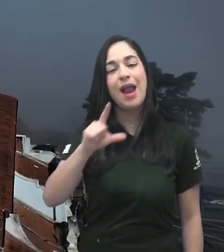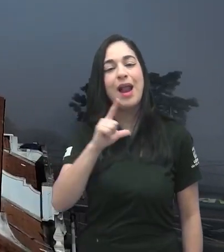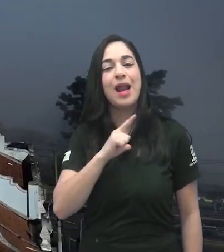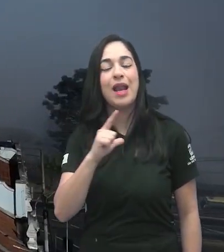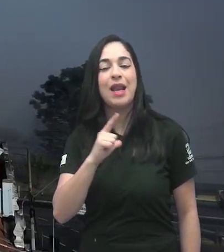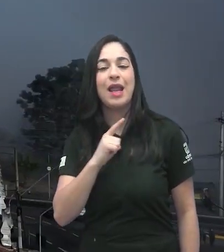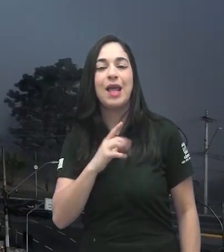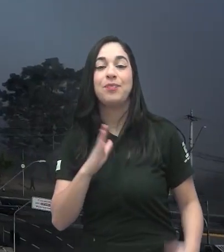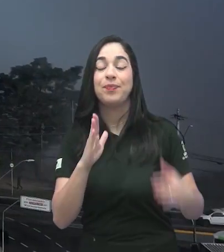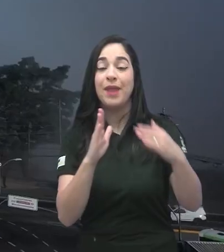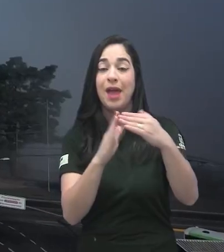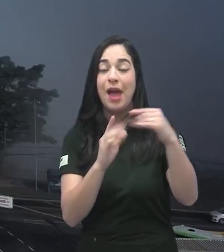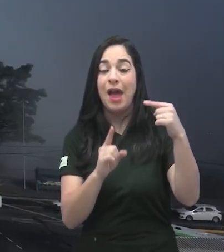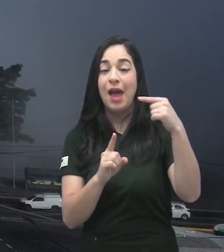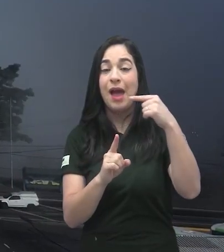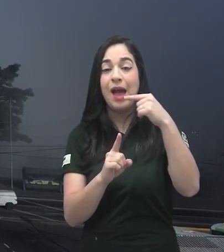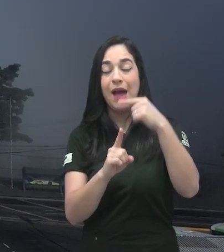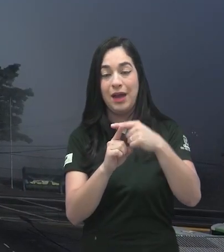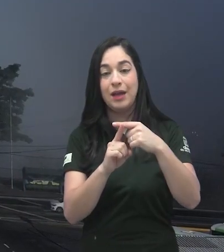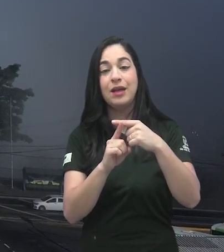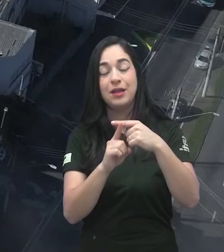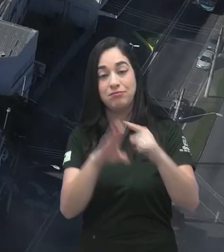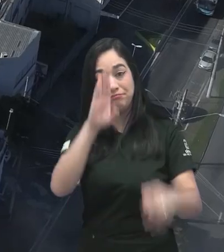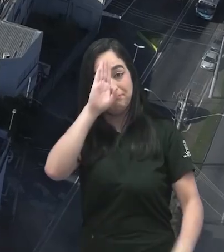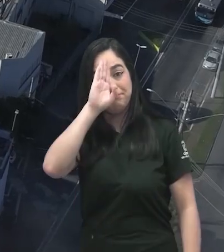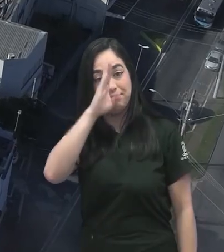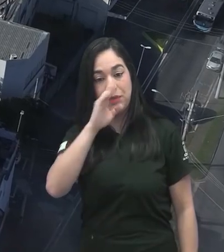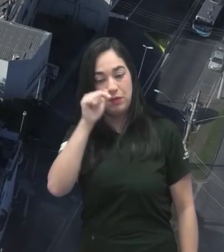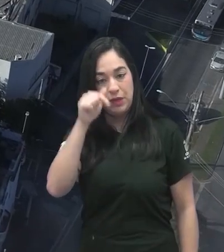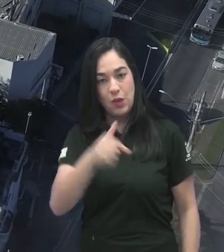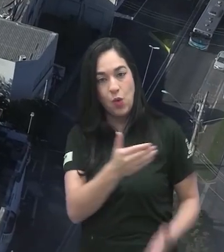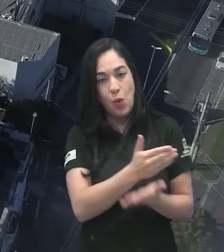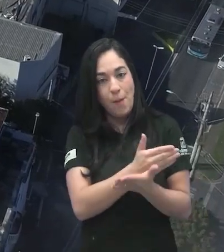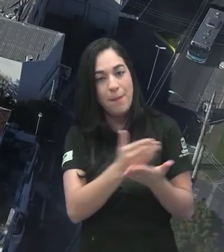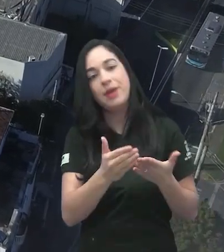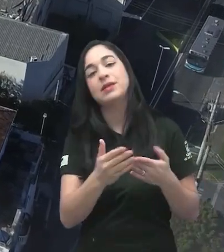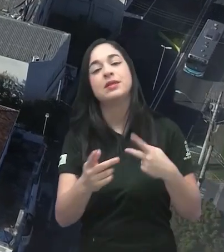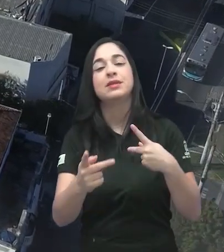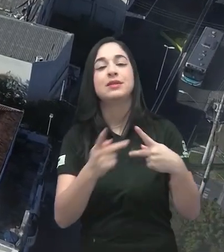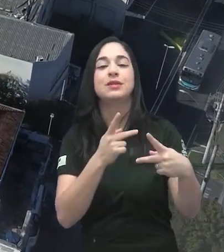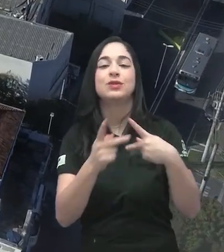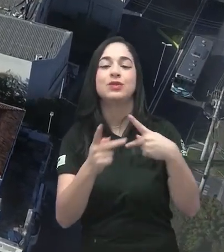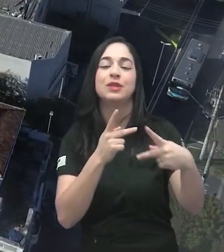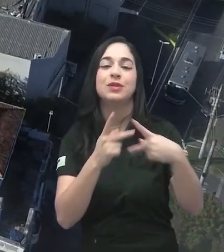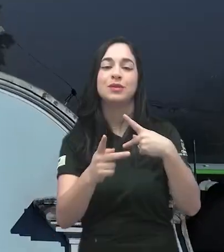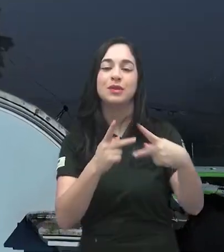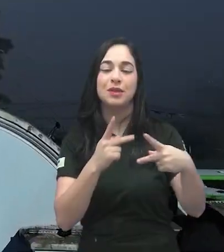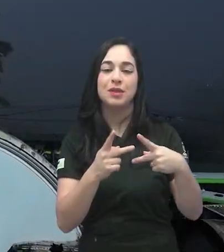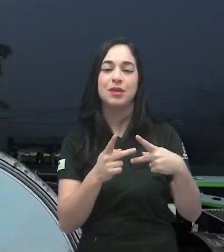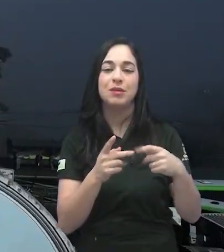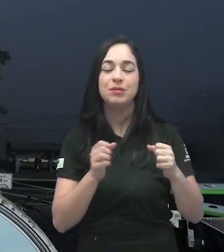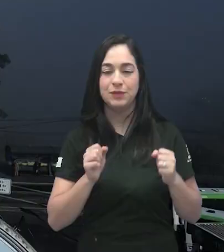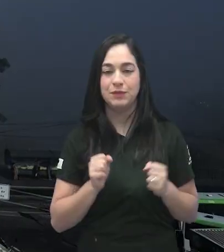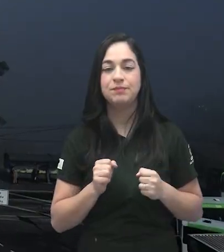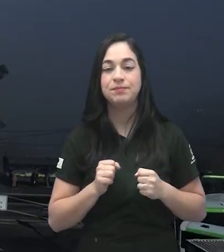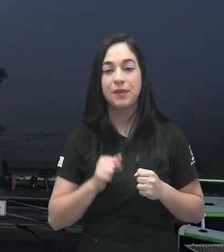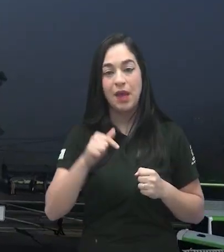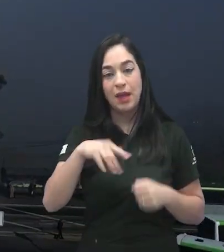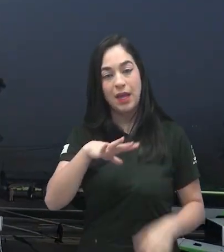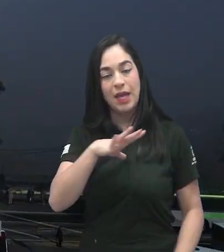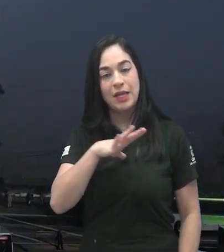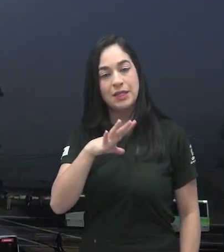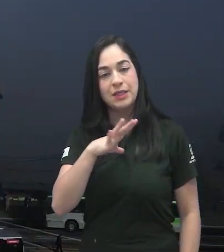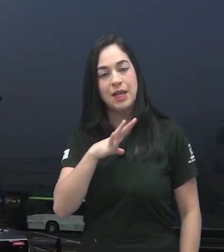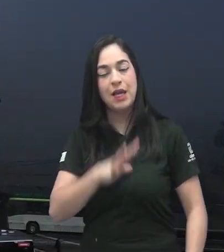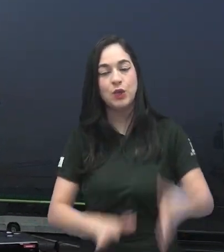na área onde fica a Igreja Matriz, nasceu São José dos Campos. É o ponto de partida de